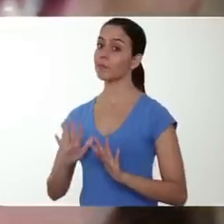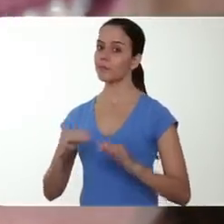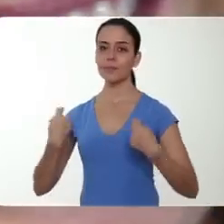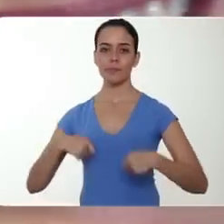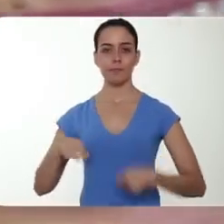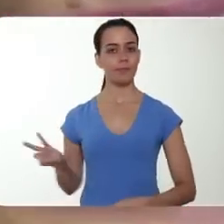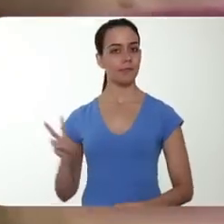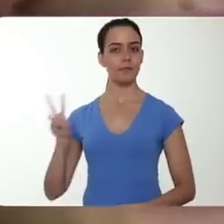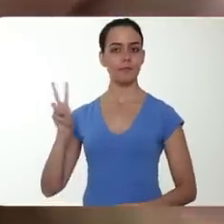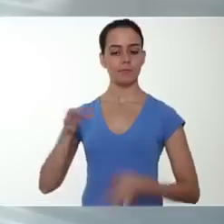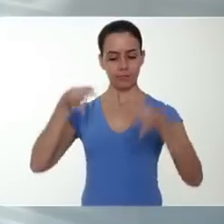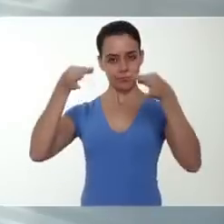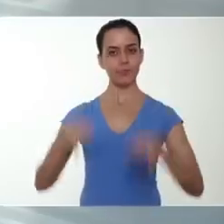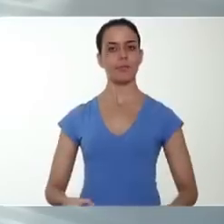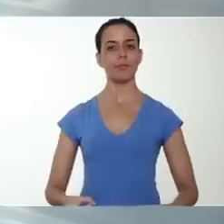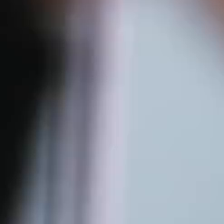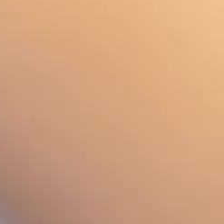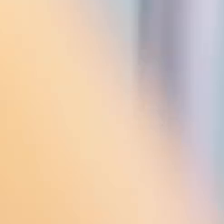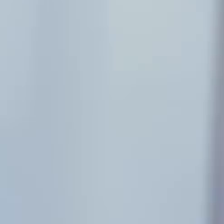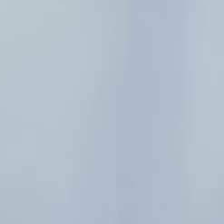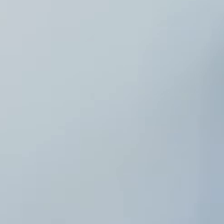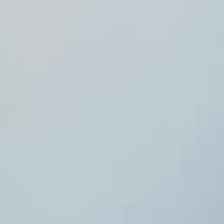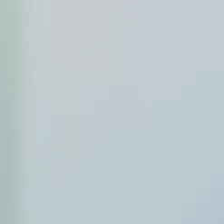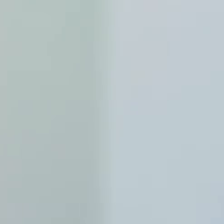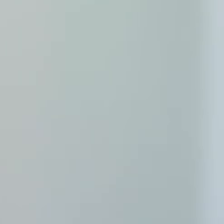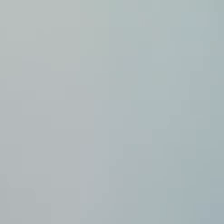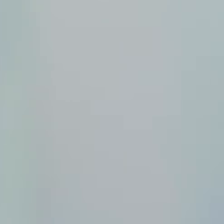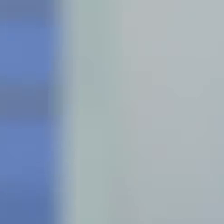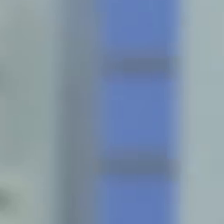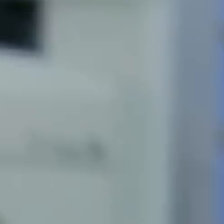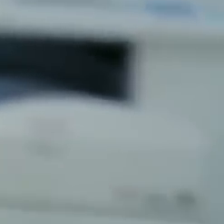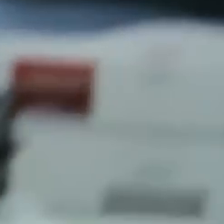você trabalhe junto com os valores, trabalhe de forma correta.